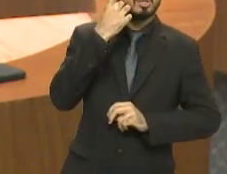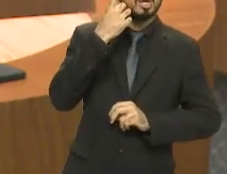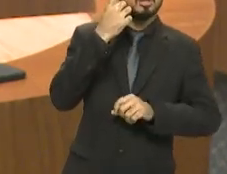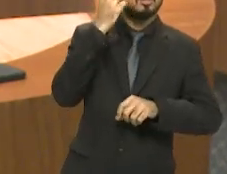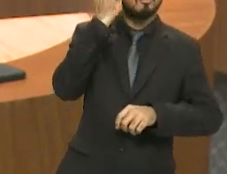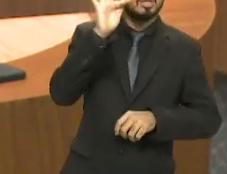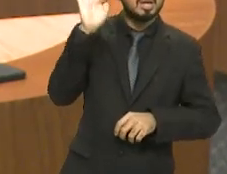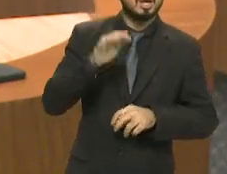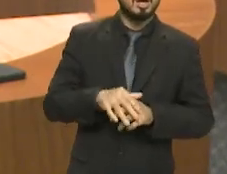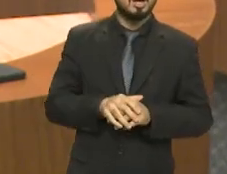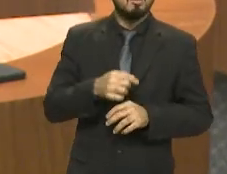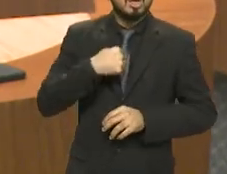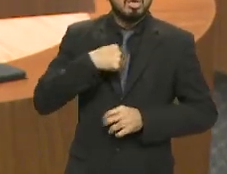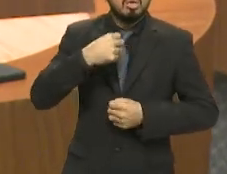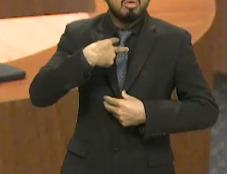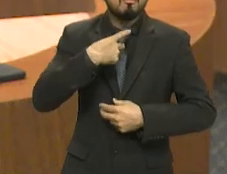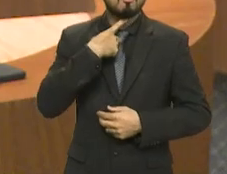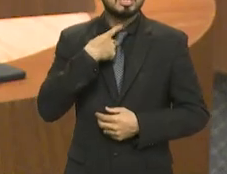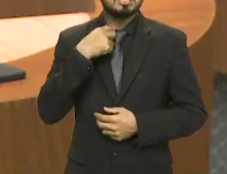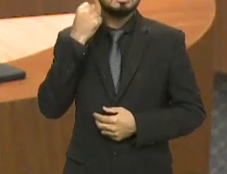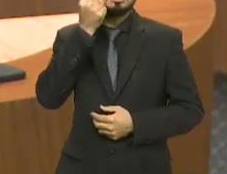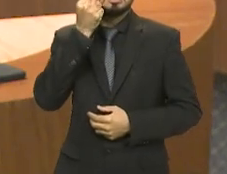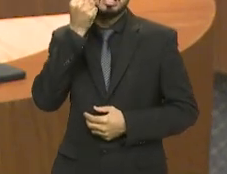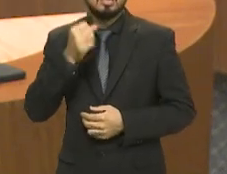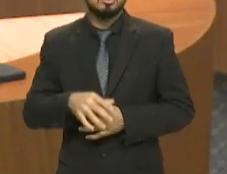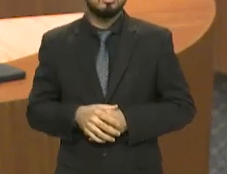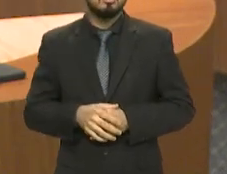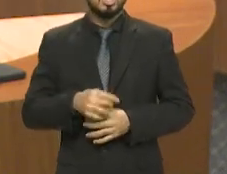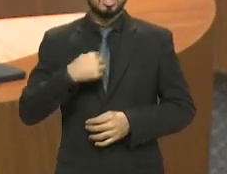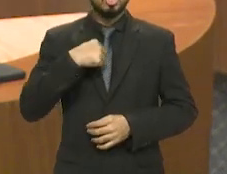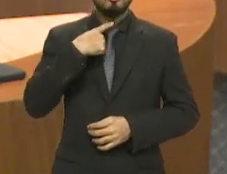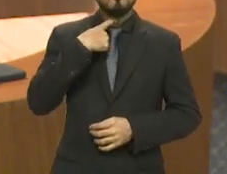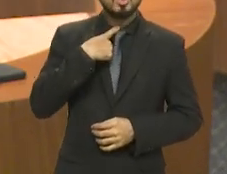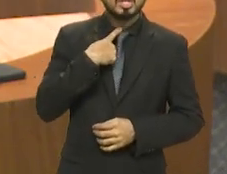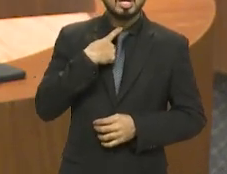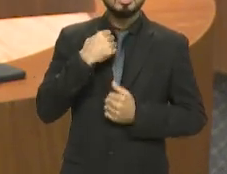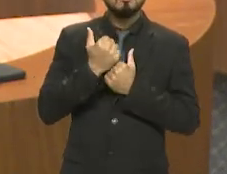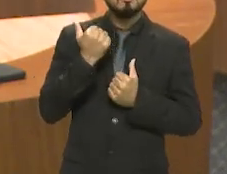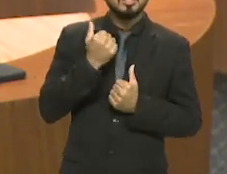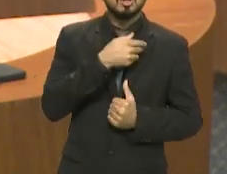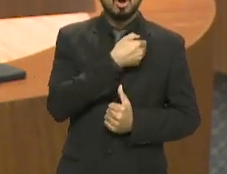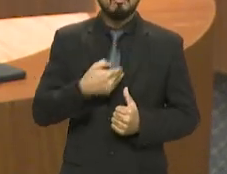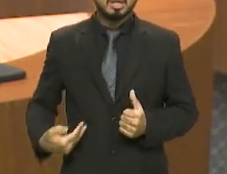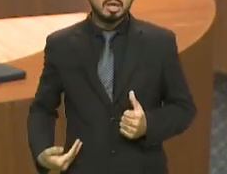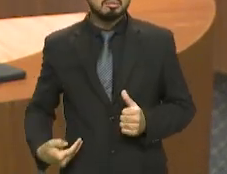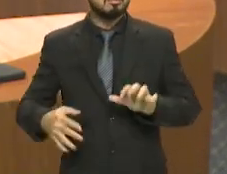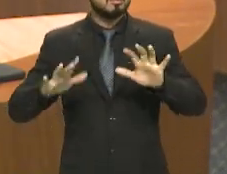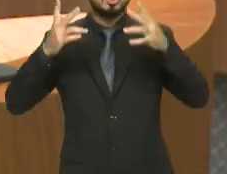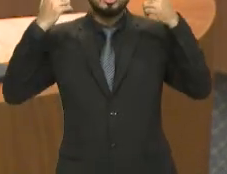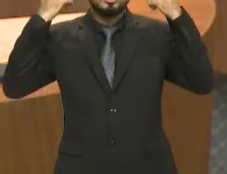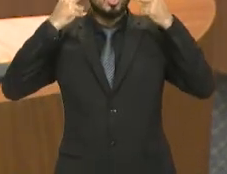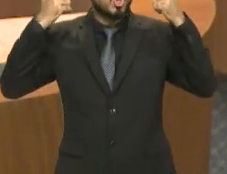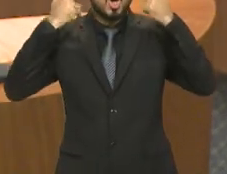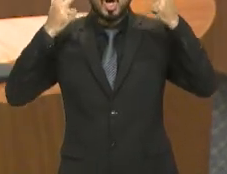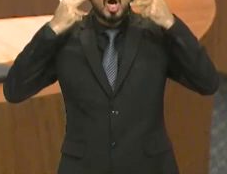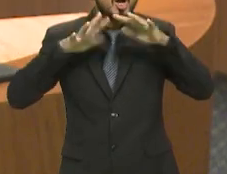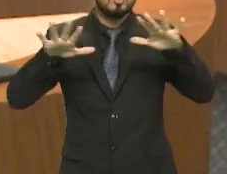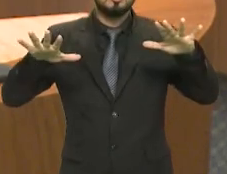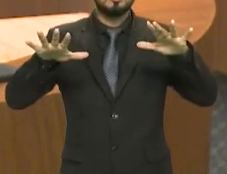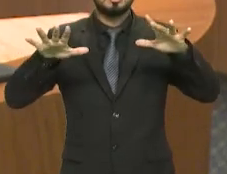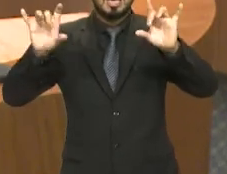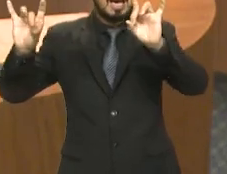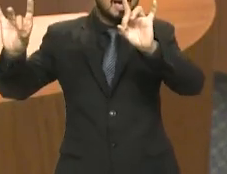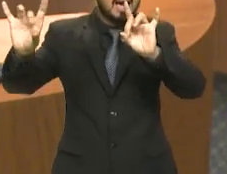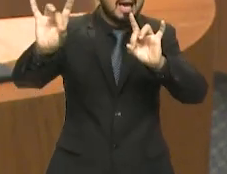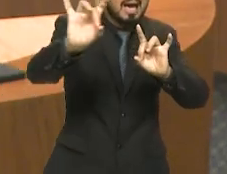senador da República, posso querer ser candidato a vice-governador ou ser vice-governador. Isso é normal, é natural. O que não